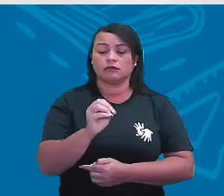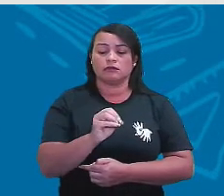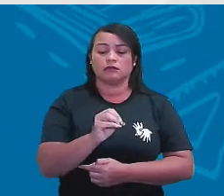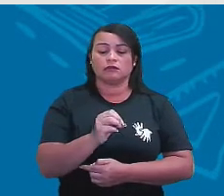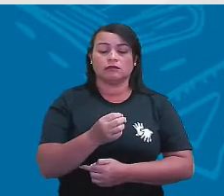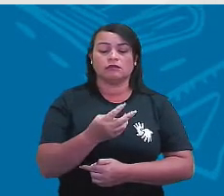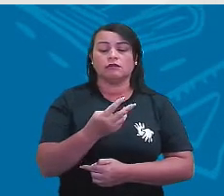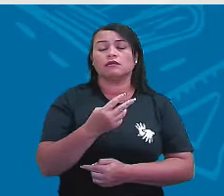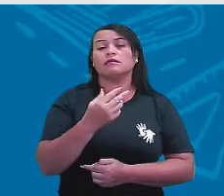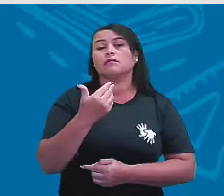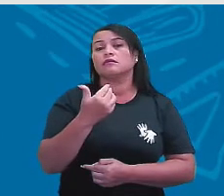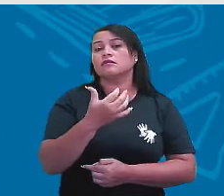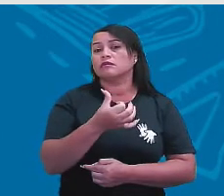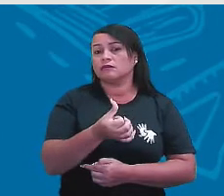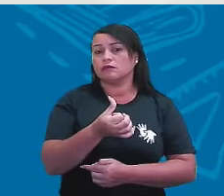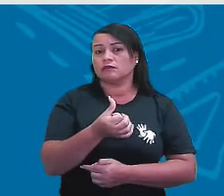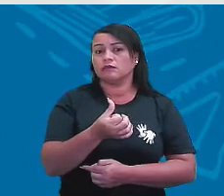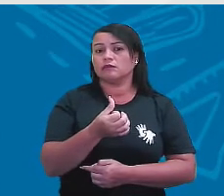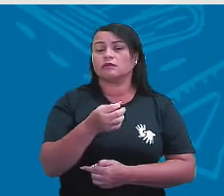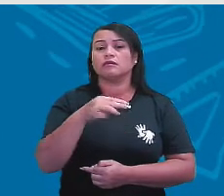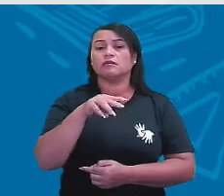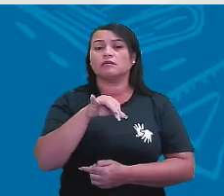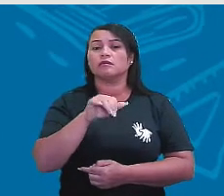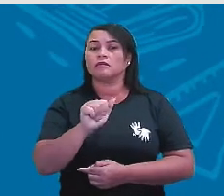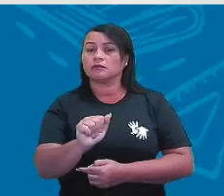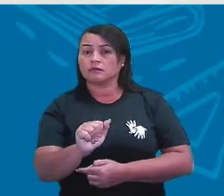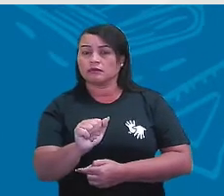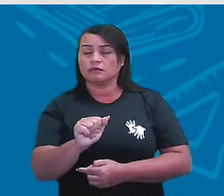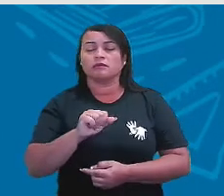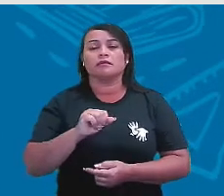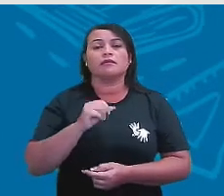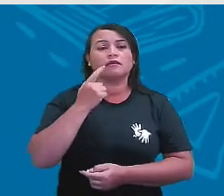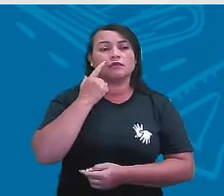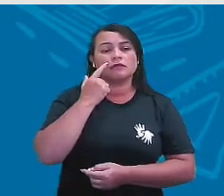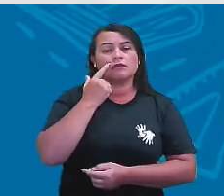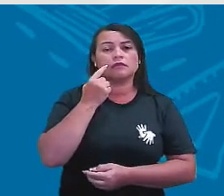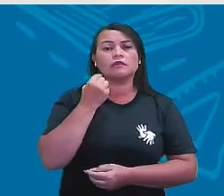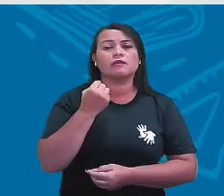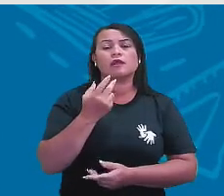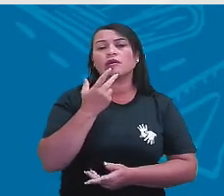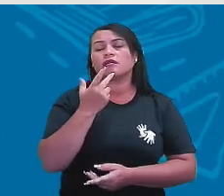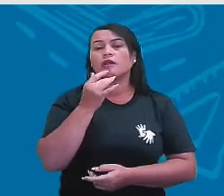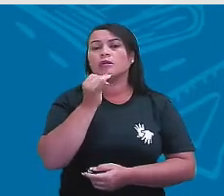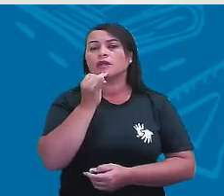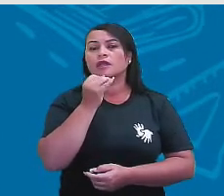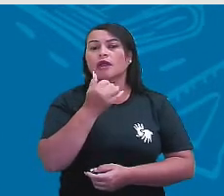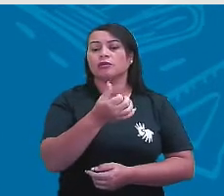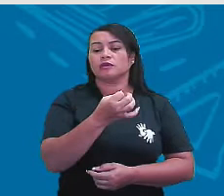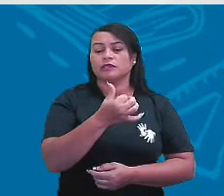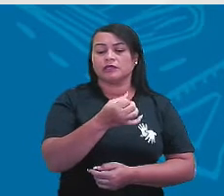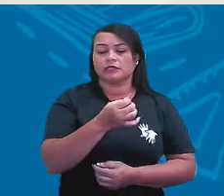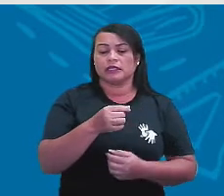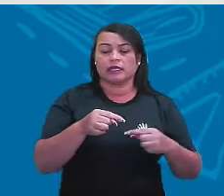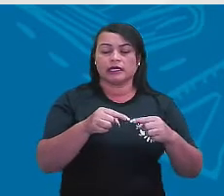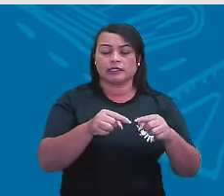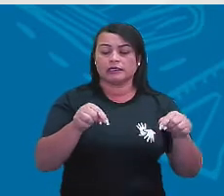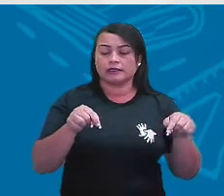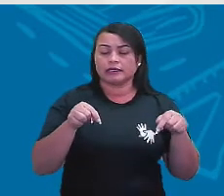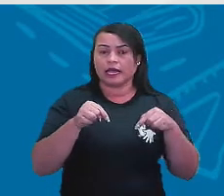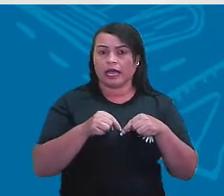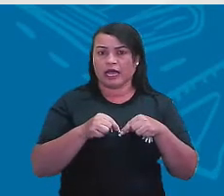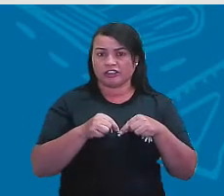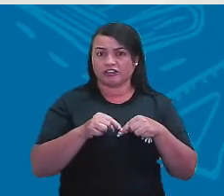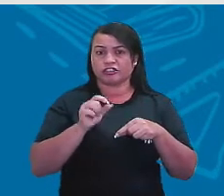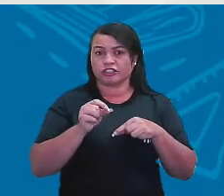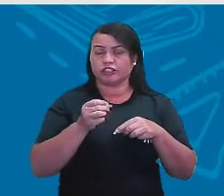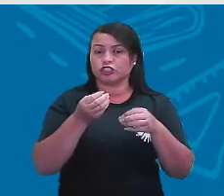meia dúzia é 6, né? Quando ele fala assim, 16 caixas de ovos, e